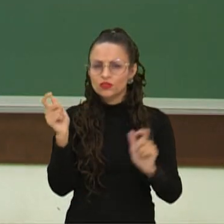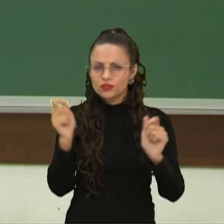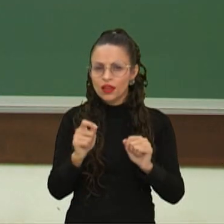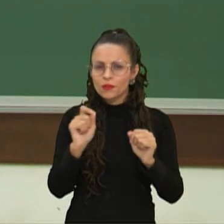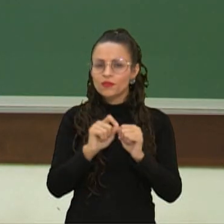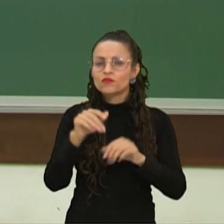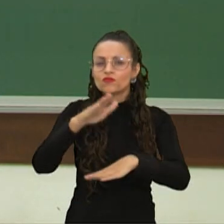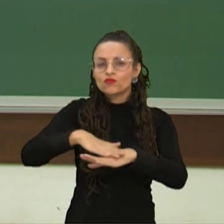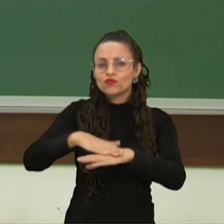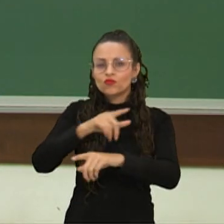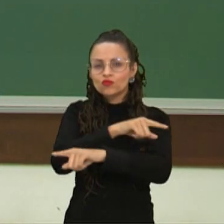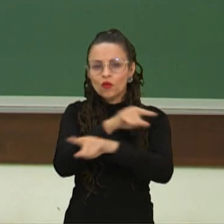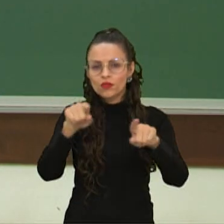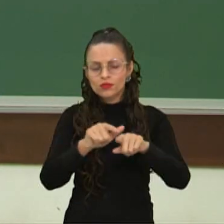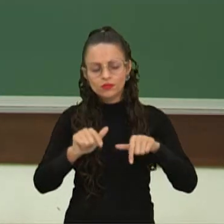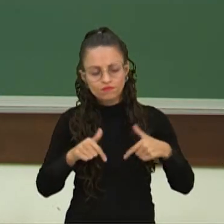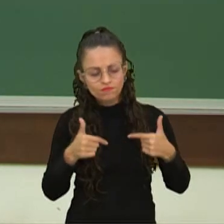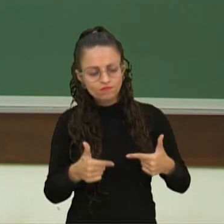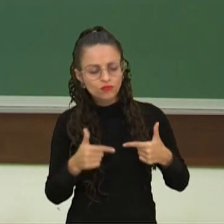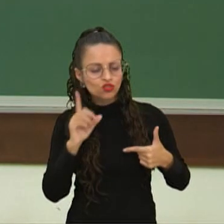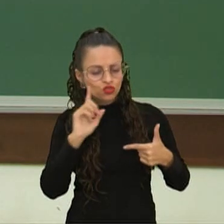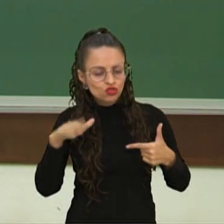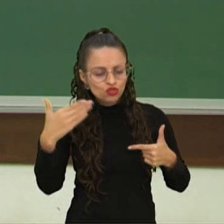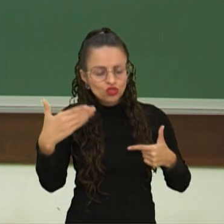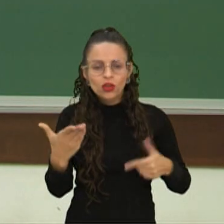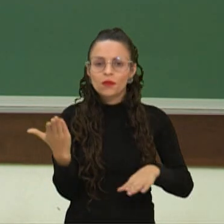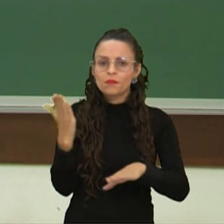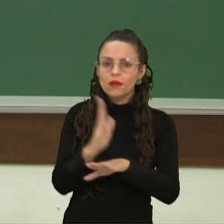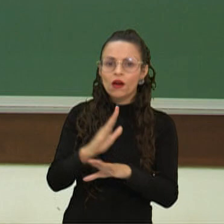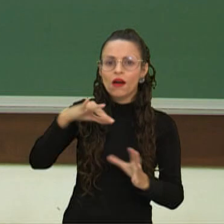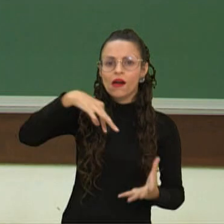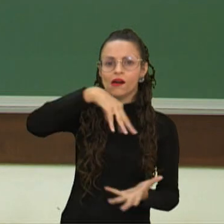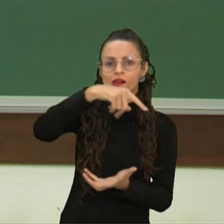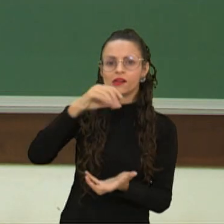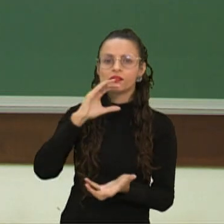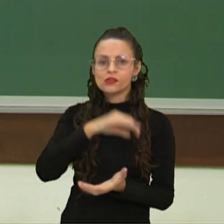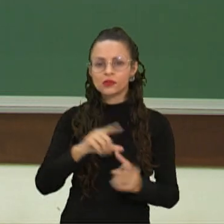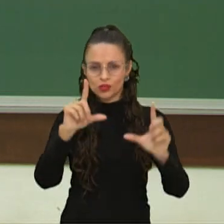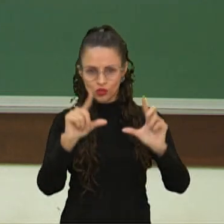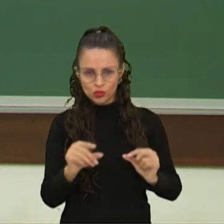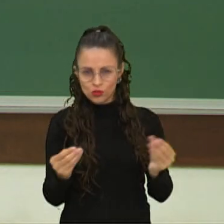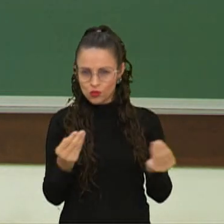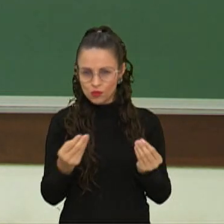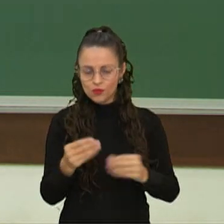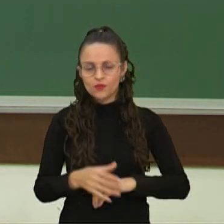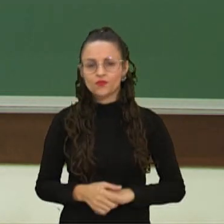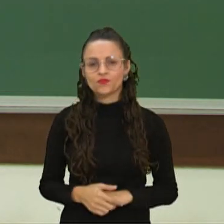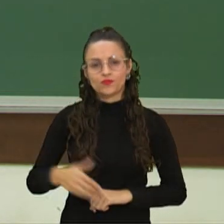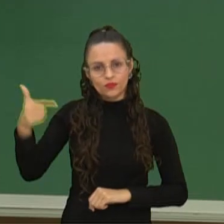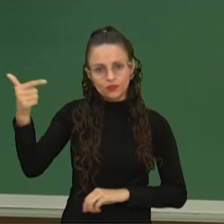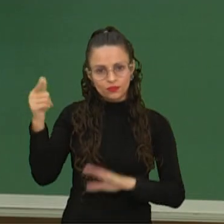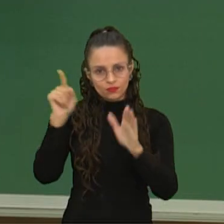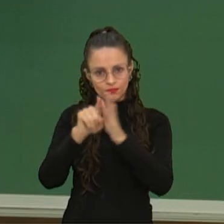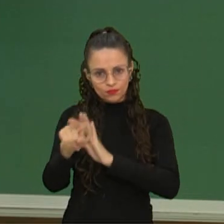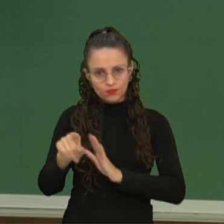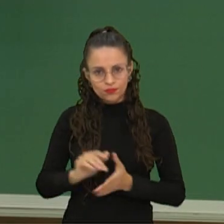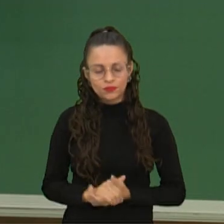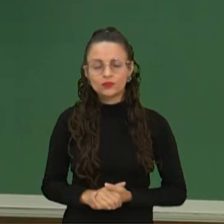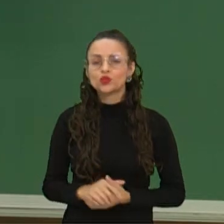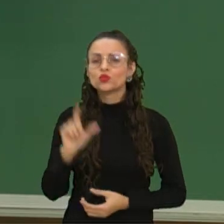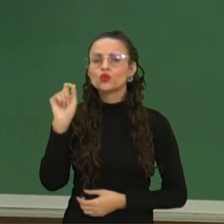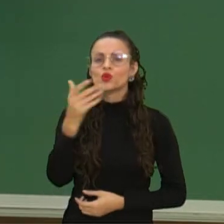sua ação, no seu dia a dia, para poder ajudar no aquecimento global? Segunda pergunta, How about the government? E o que